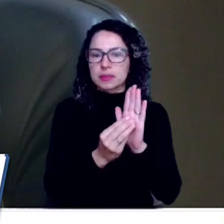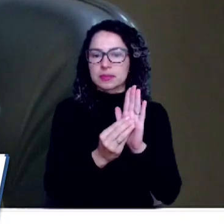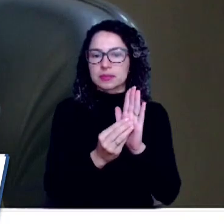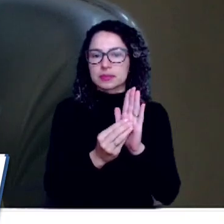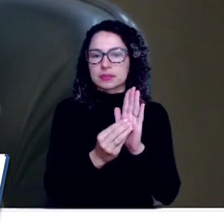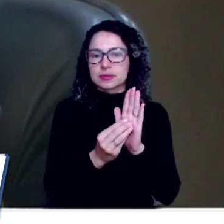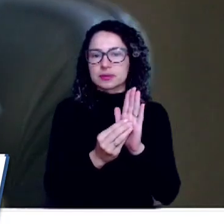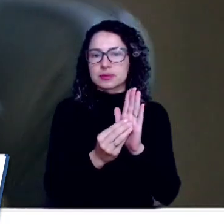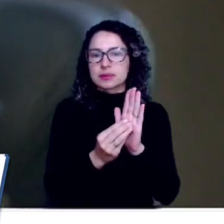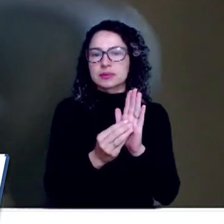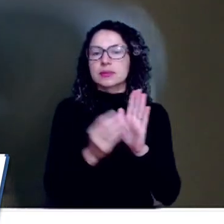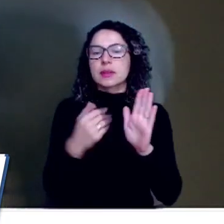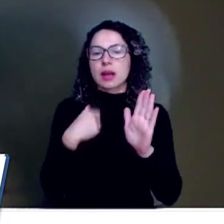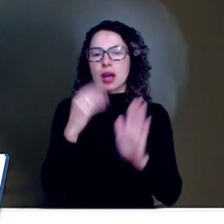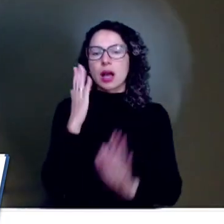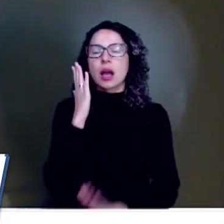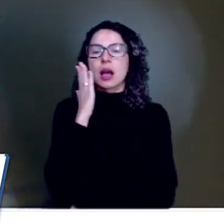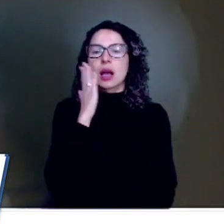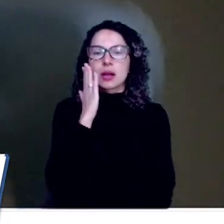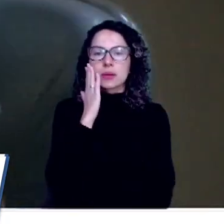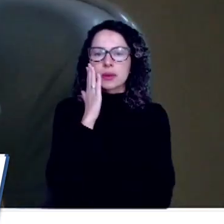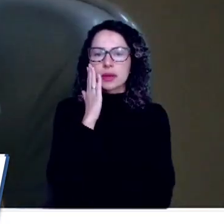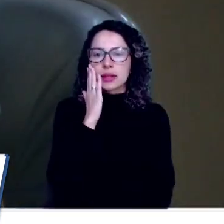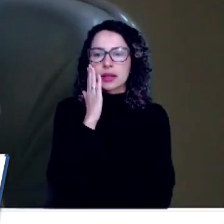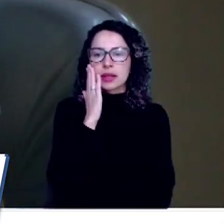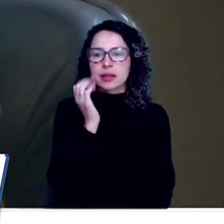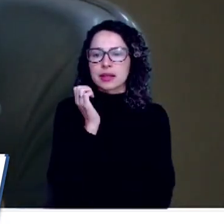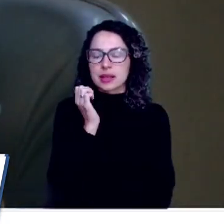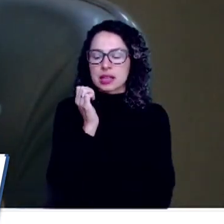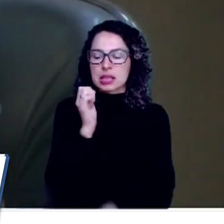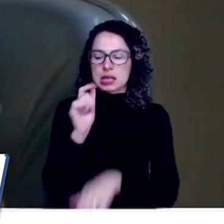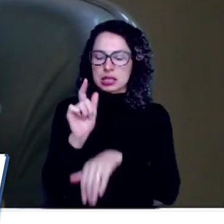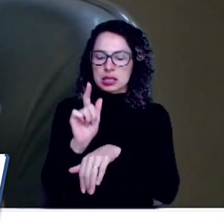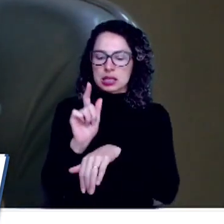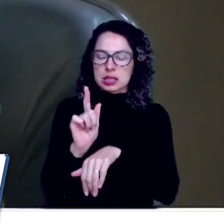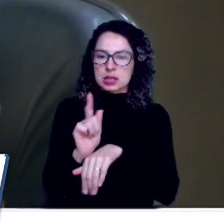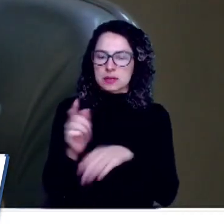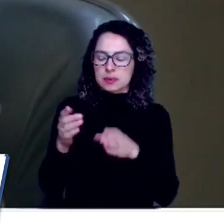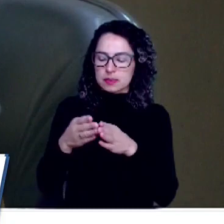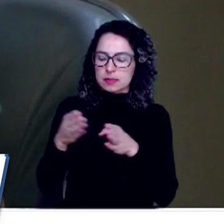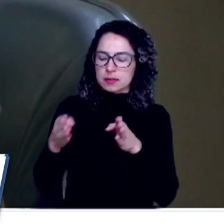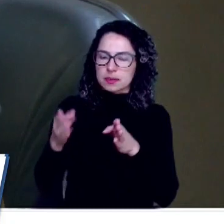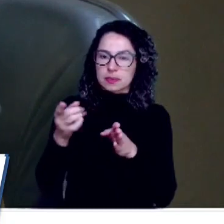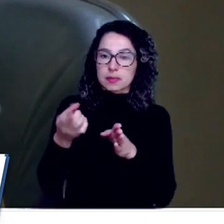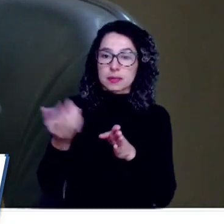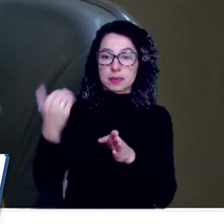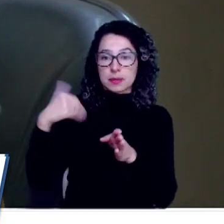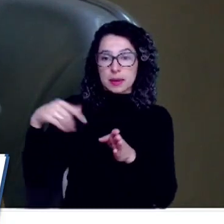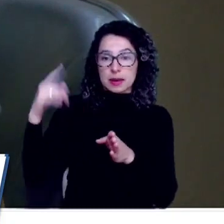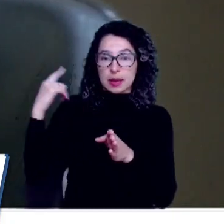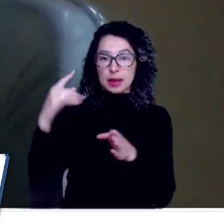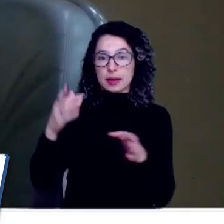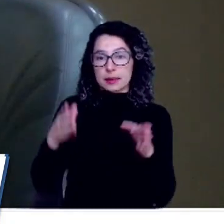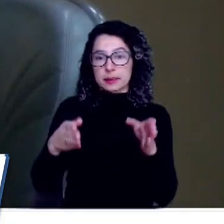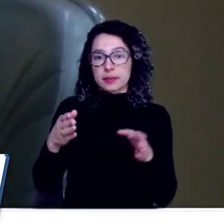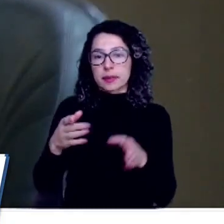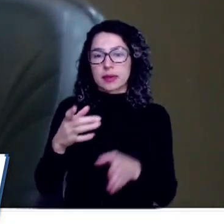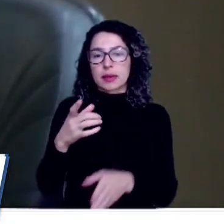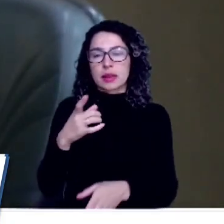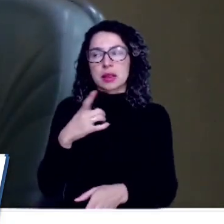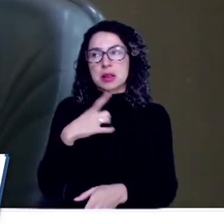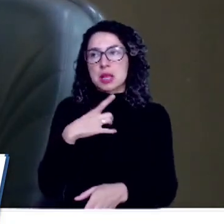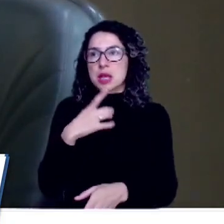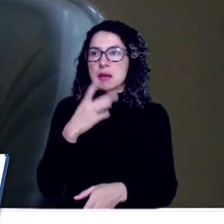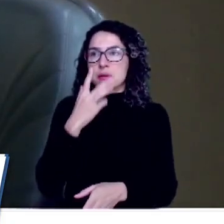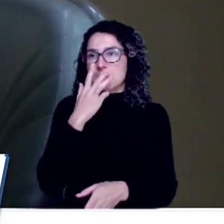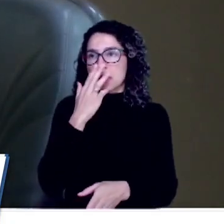eu sei que na gestão passada, houve não sei se um termo de ajustamento de